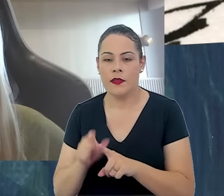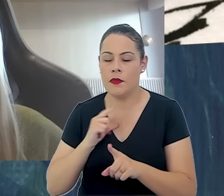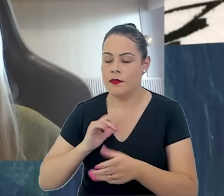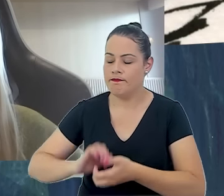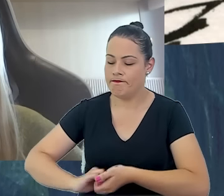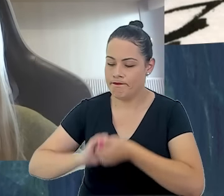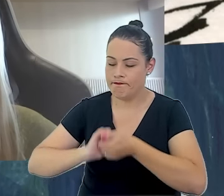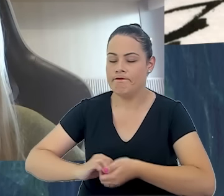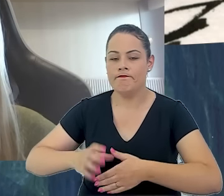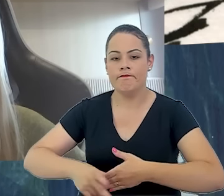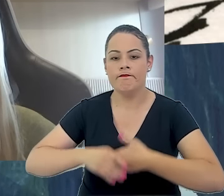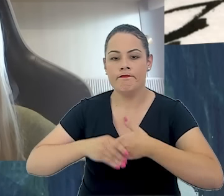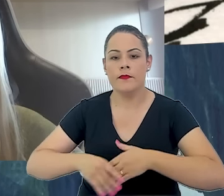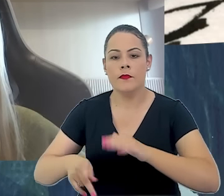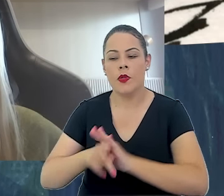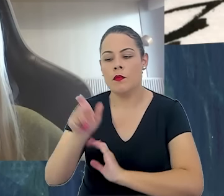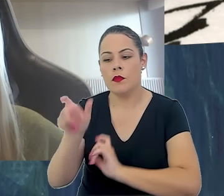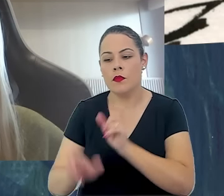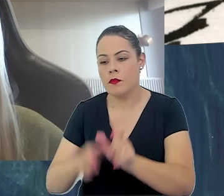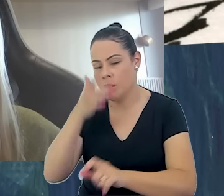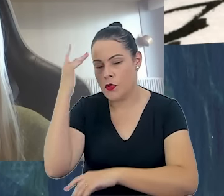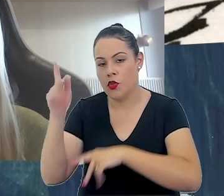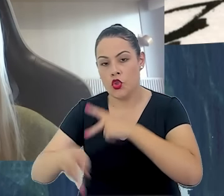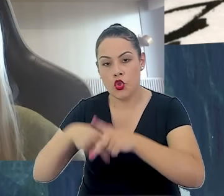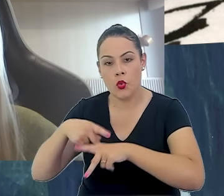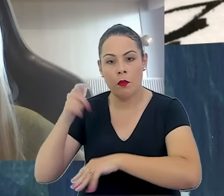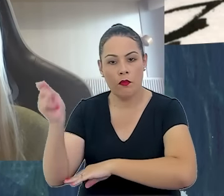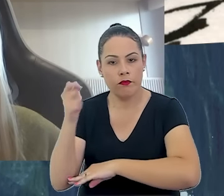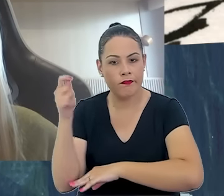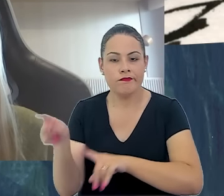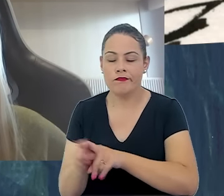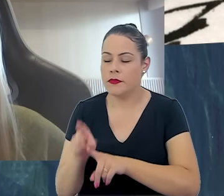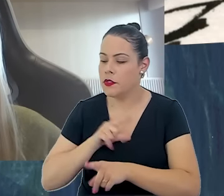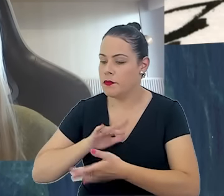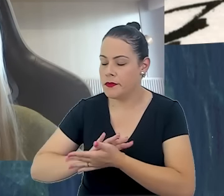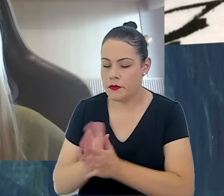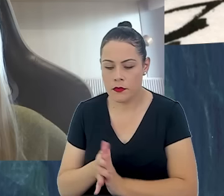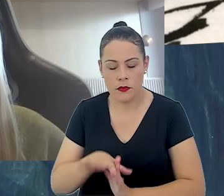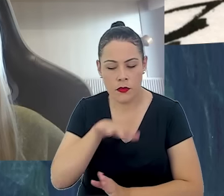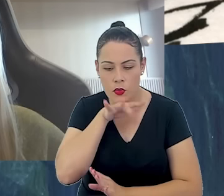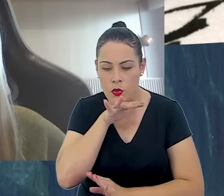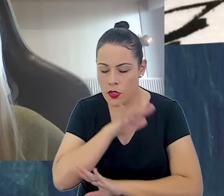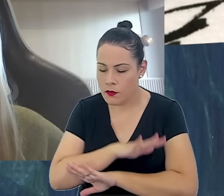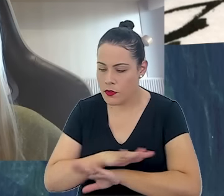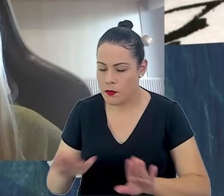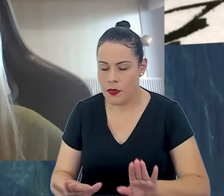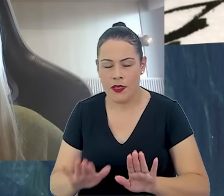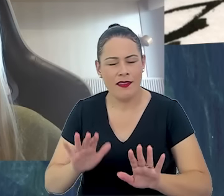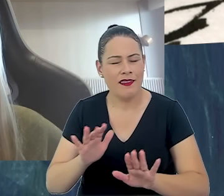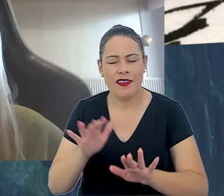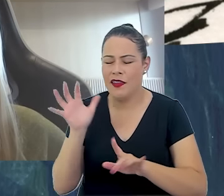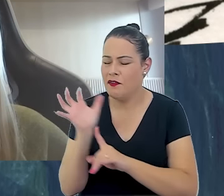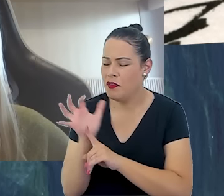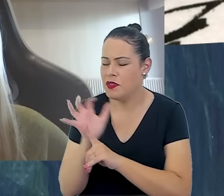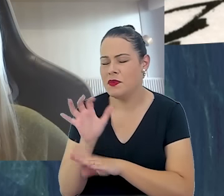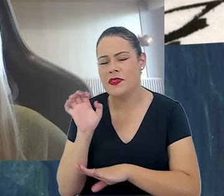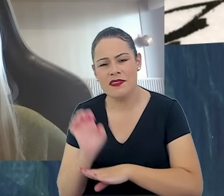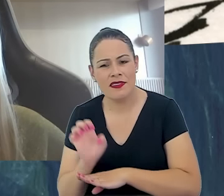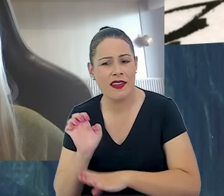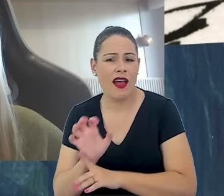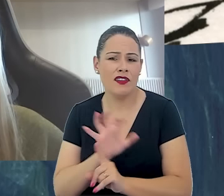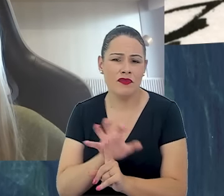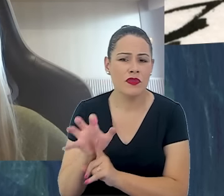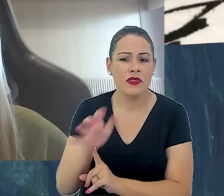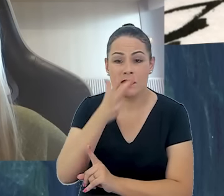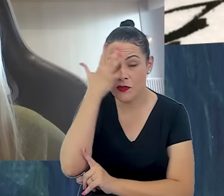me solidarizar com os gaúchos diante dessa catástrofe, né? Que afeta o Estado, afeta as